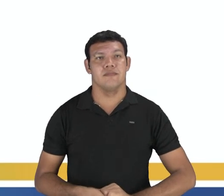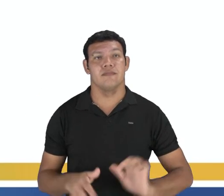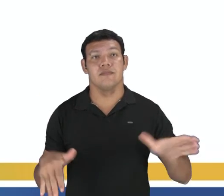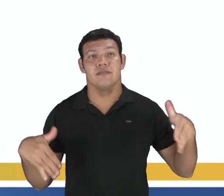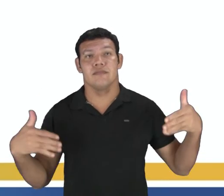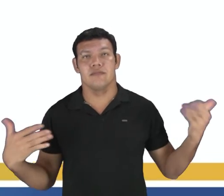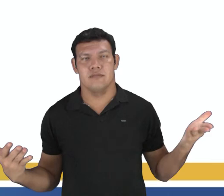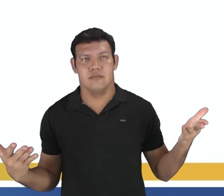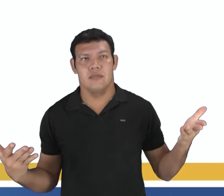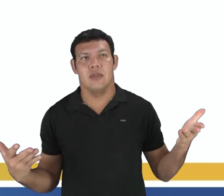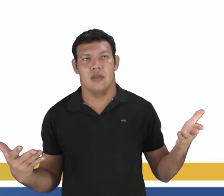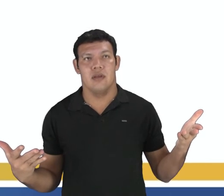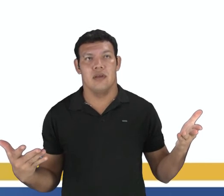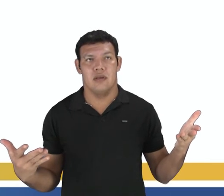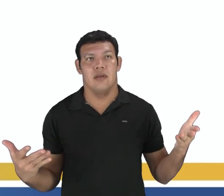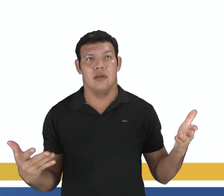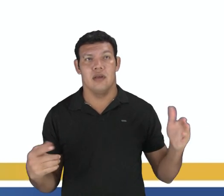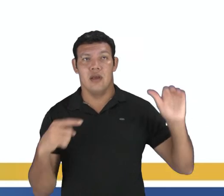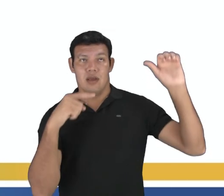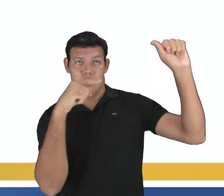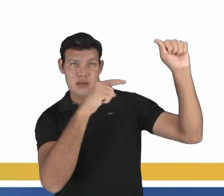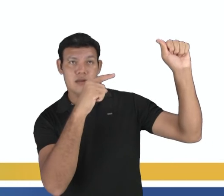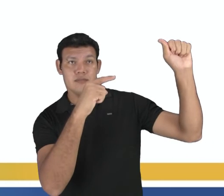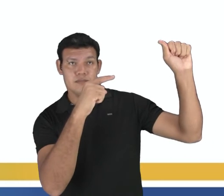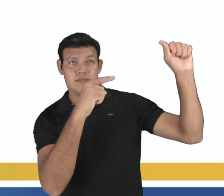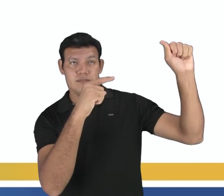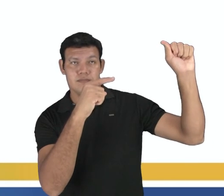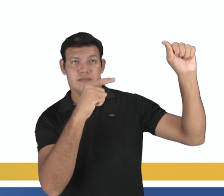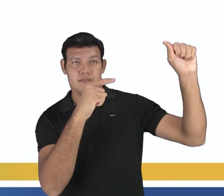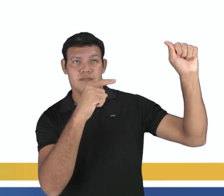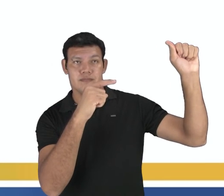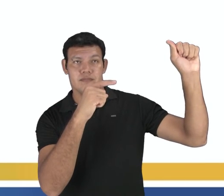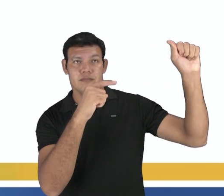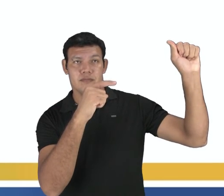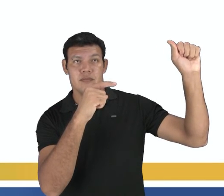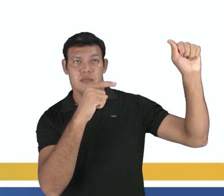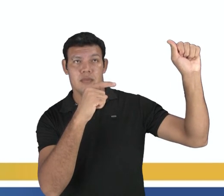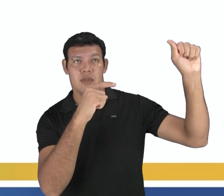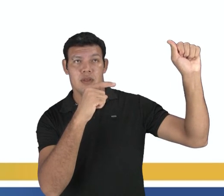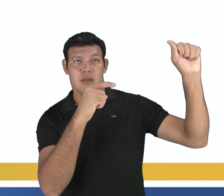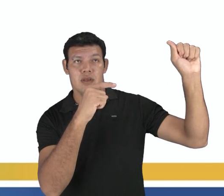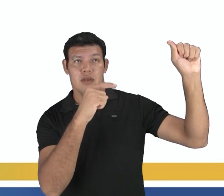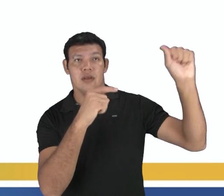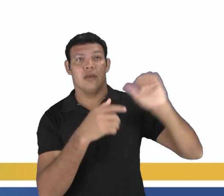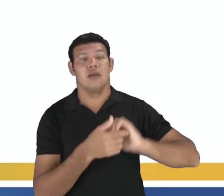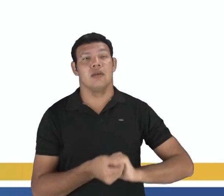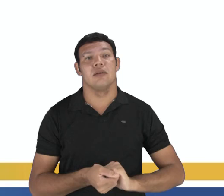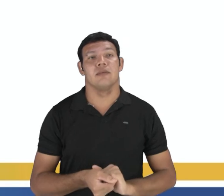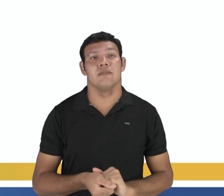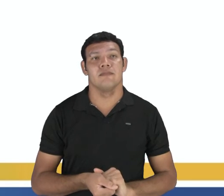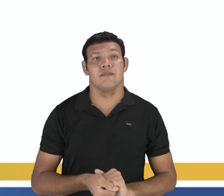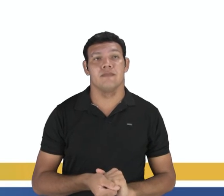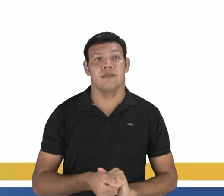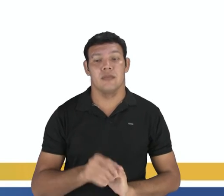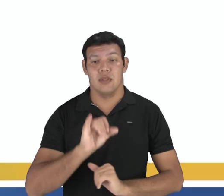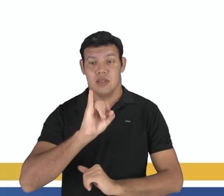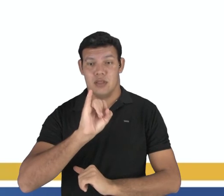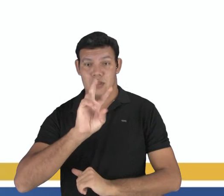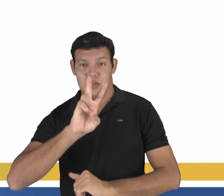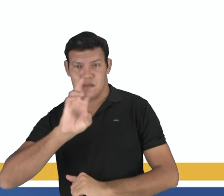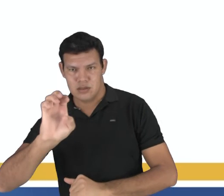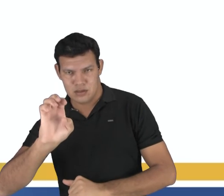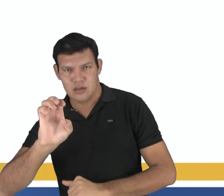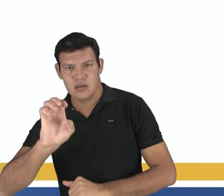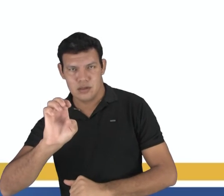gente primeira a primeira opção it'sseg uma luz brilhante vindos de fora